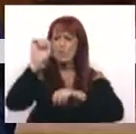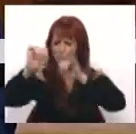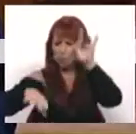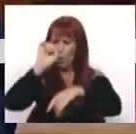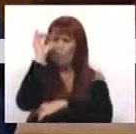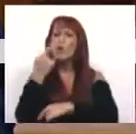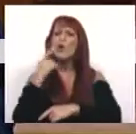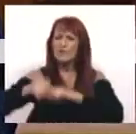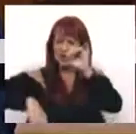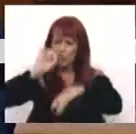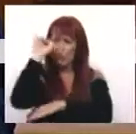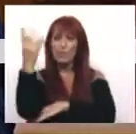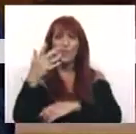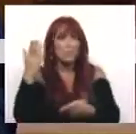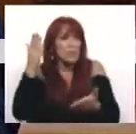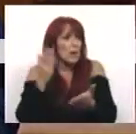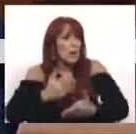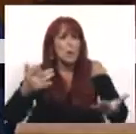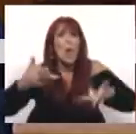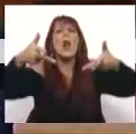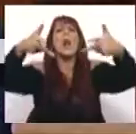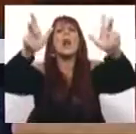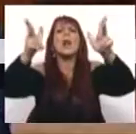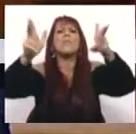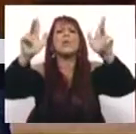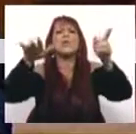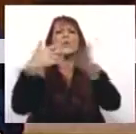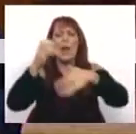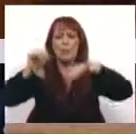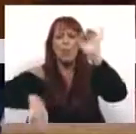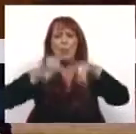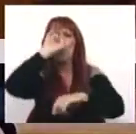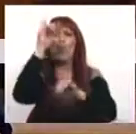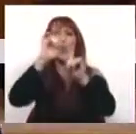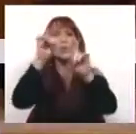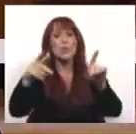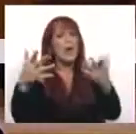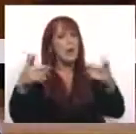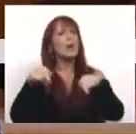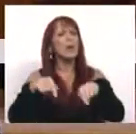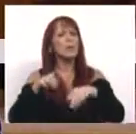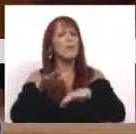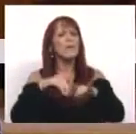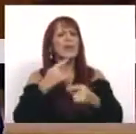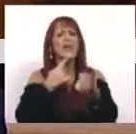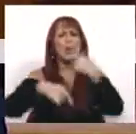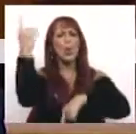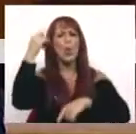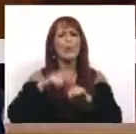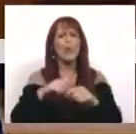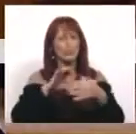arborização e rearborização que pura e simplesmente liberalizou a plantação de eucalipto. Fica aqui, portanto, feita esta denúncia